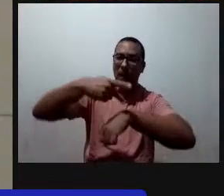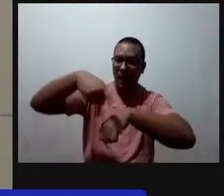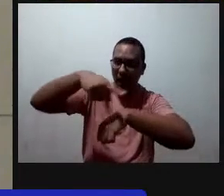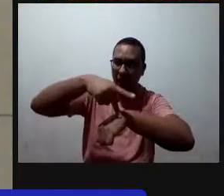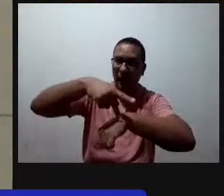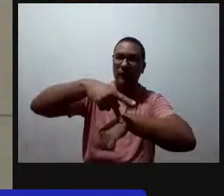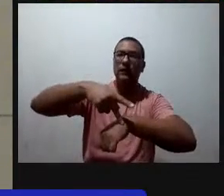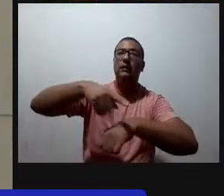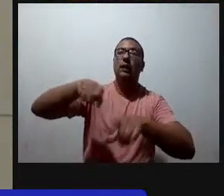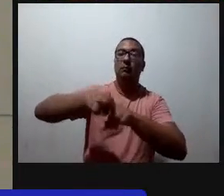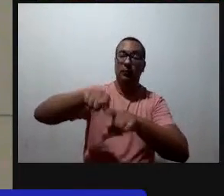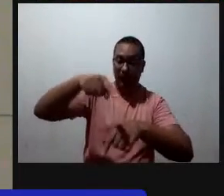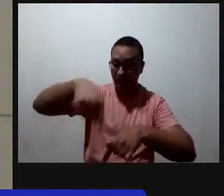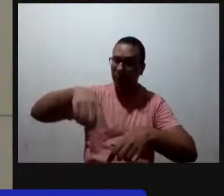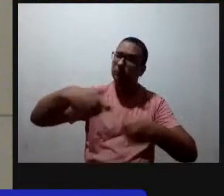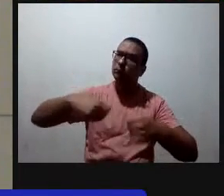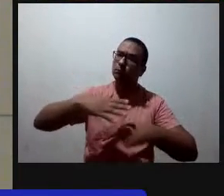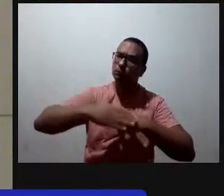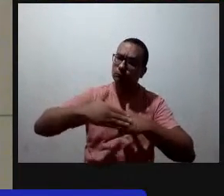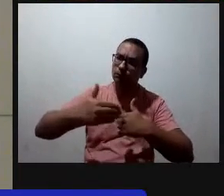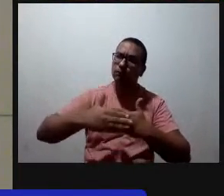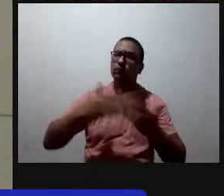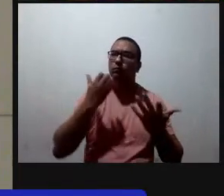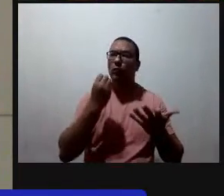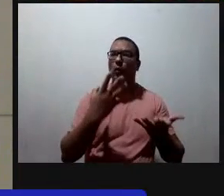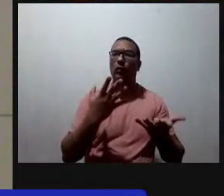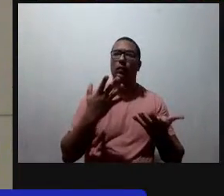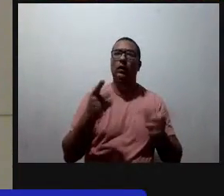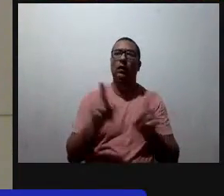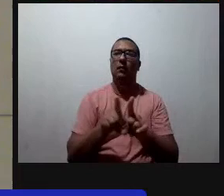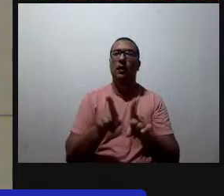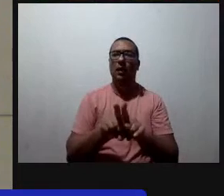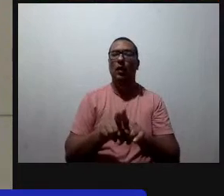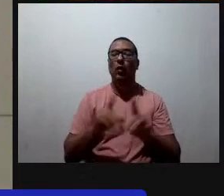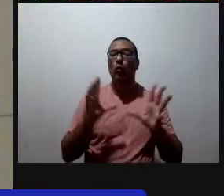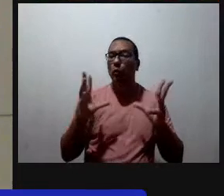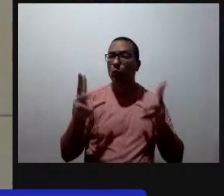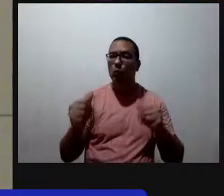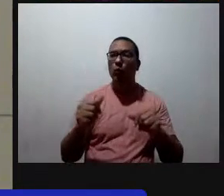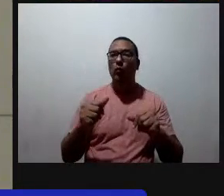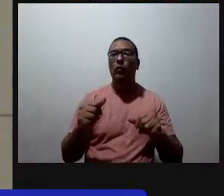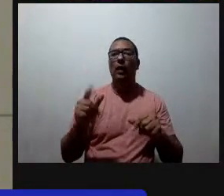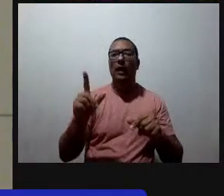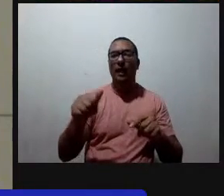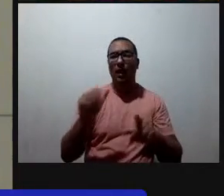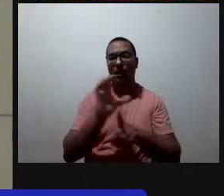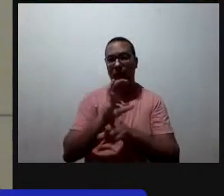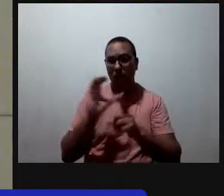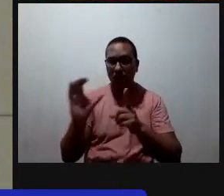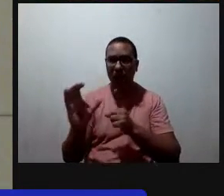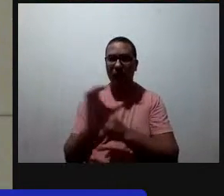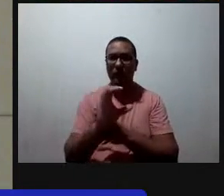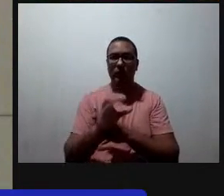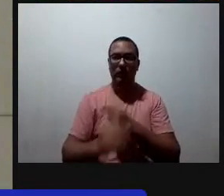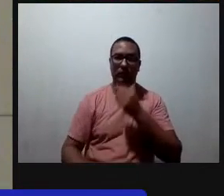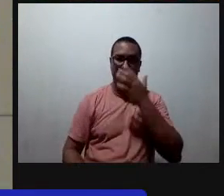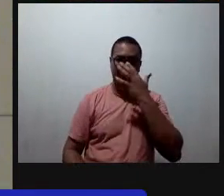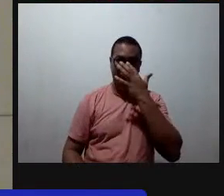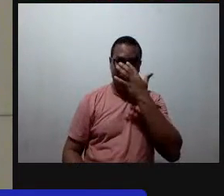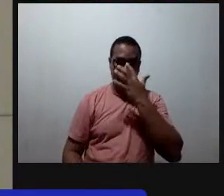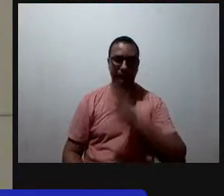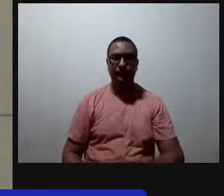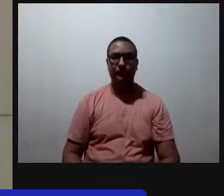praças têm que ser agradáveis. Tudo que é bem comum, tudo que é comum, como salientou ele